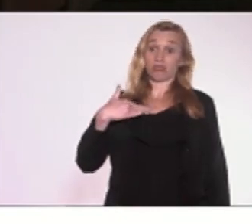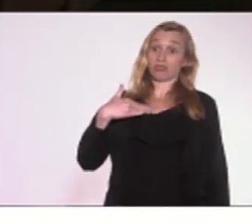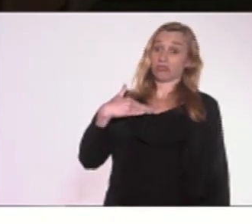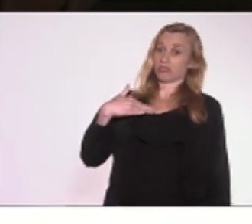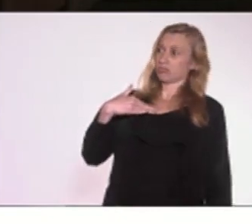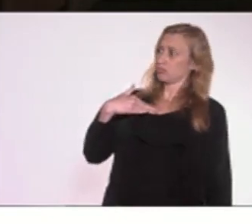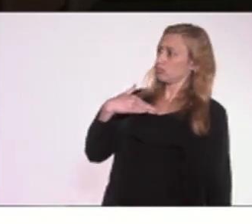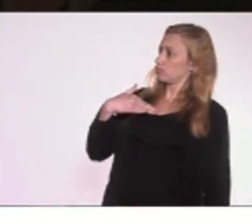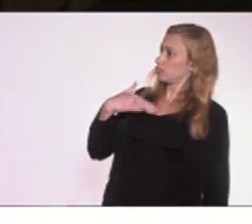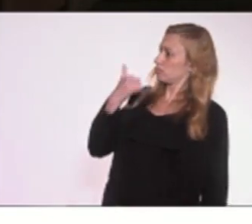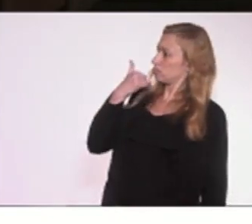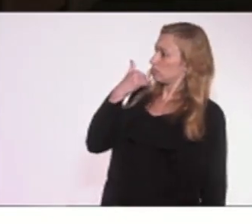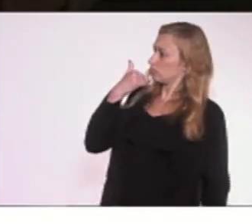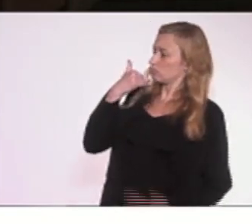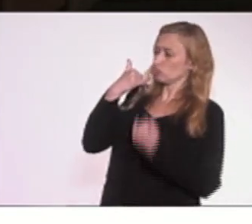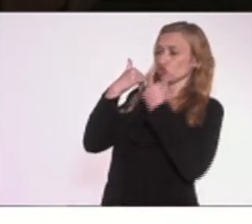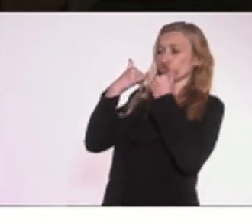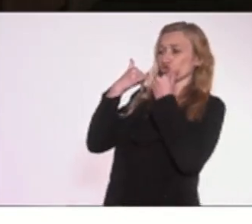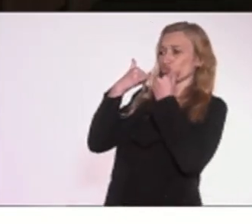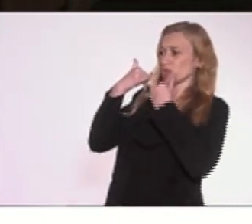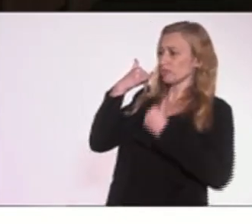Perguntei, desculpa.